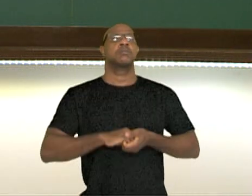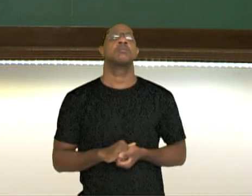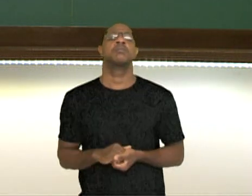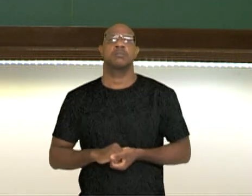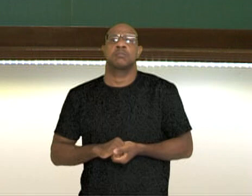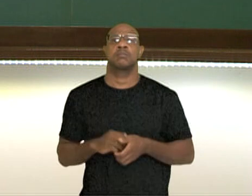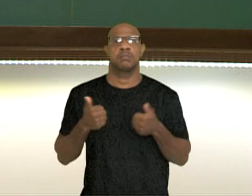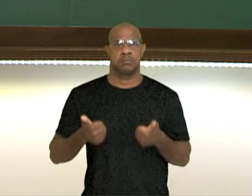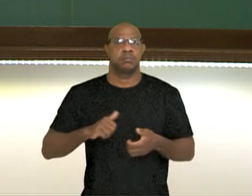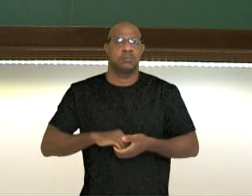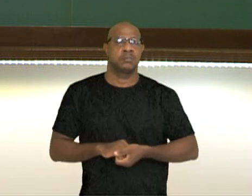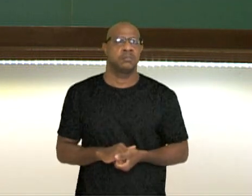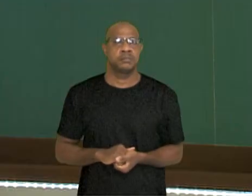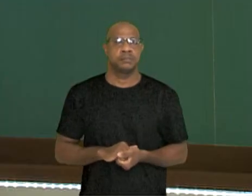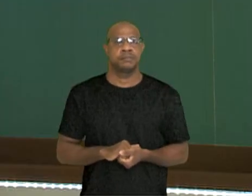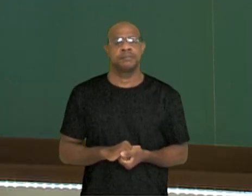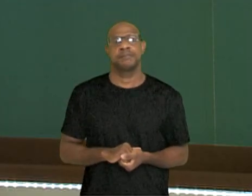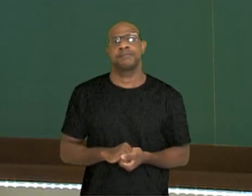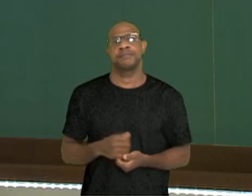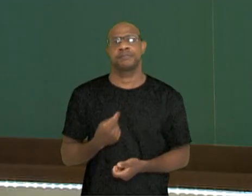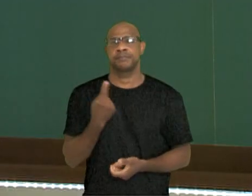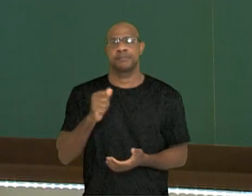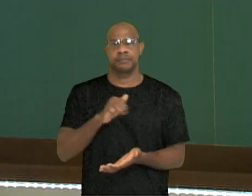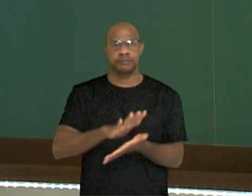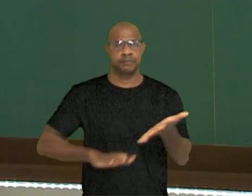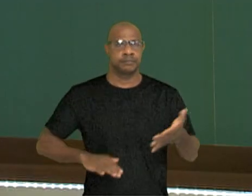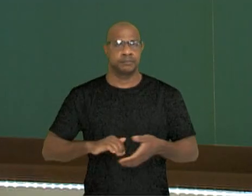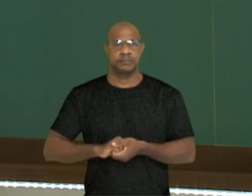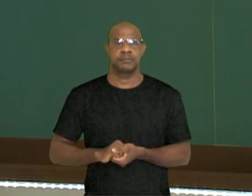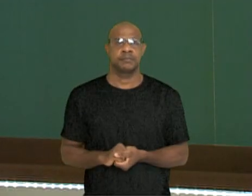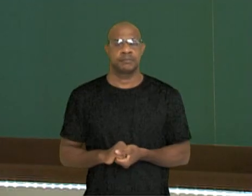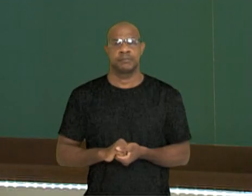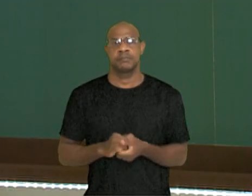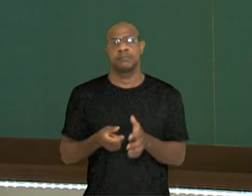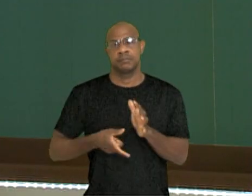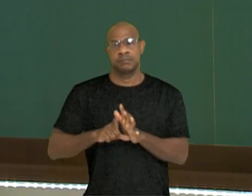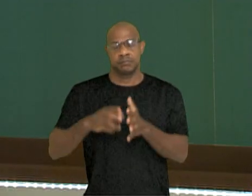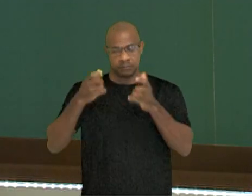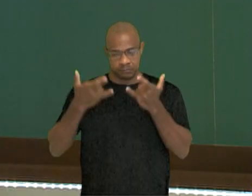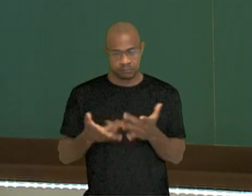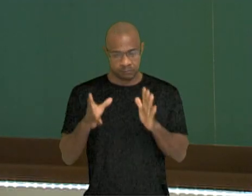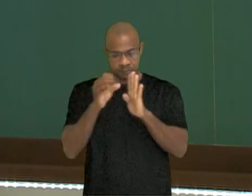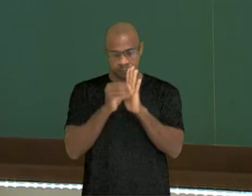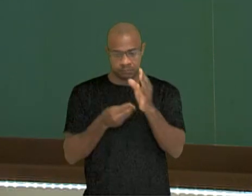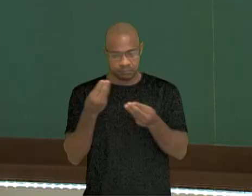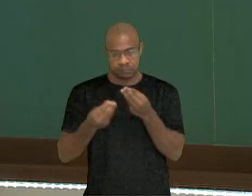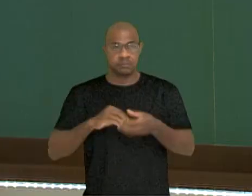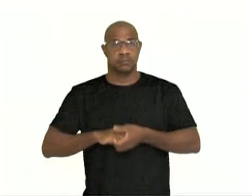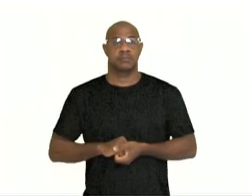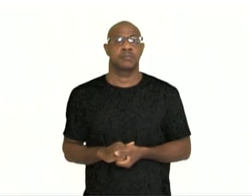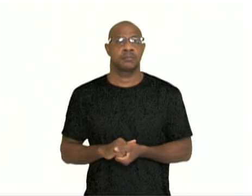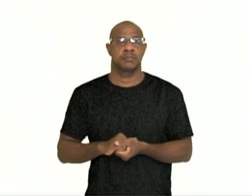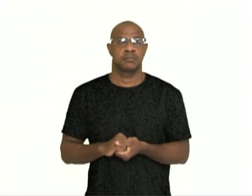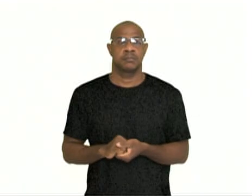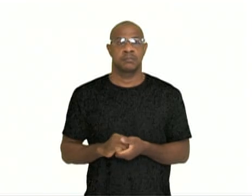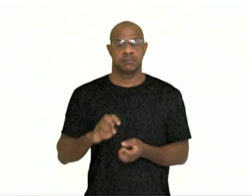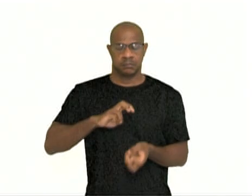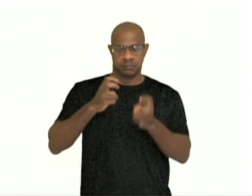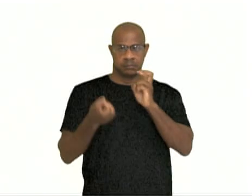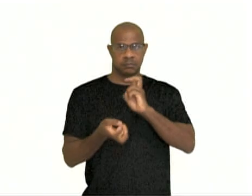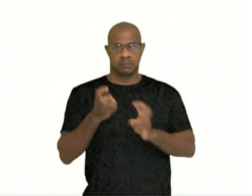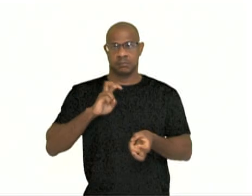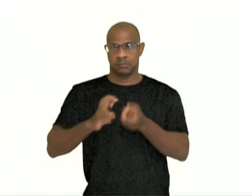ok? Primeiro exercício nosso, então, antes da gente entrar realmente na ginga. A capoeira é uma